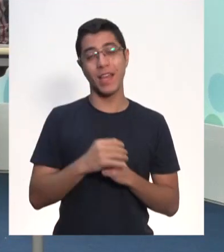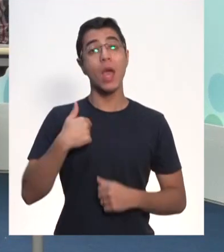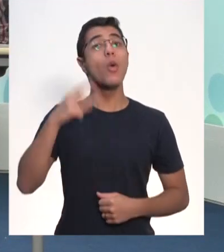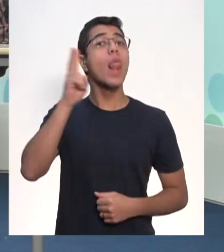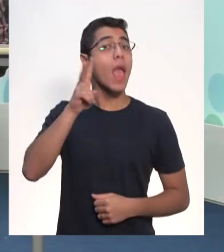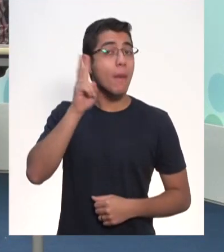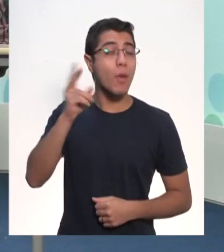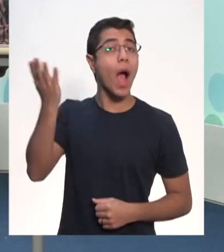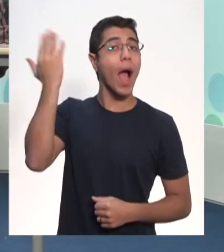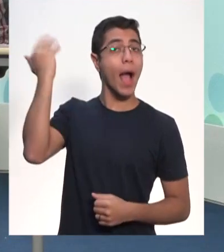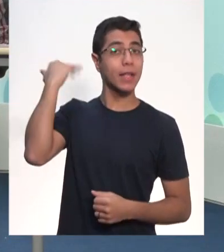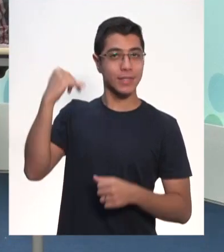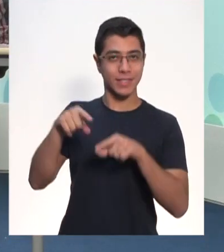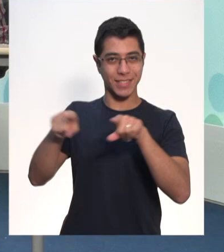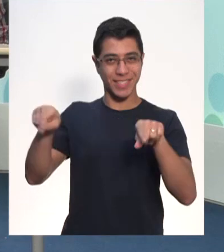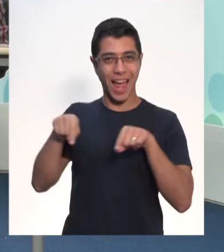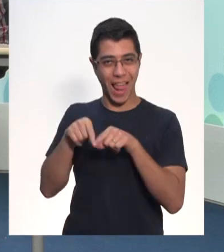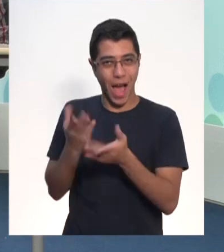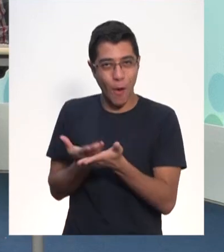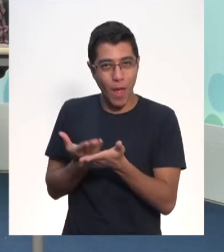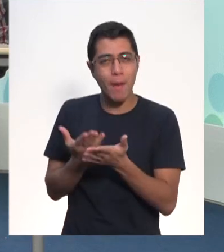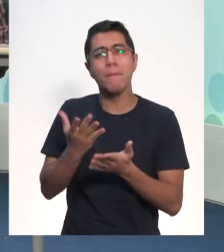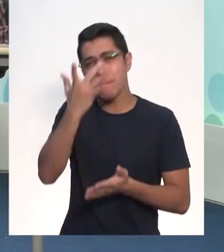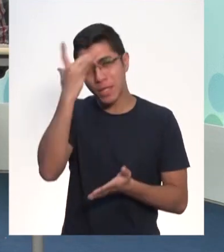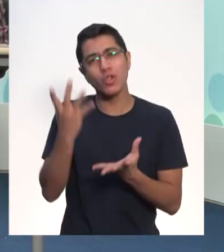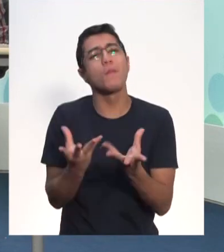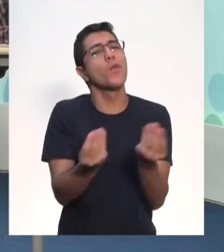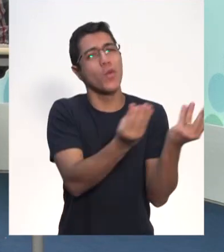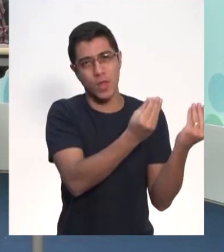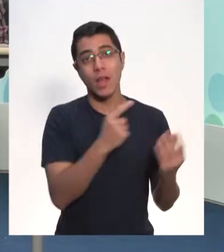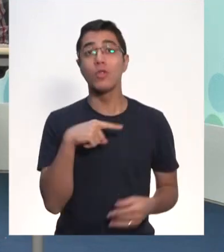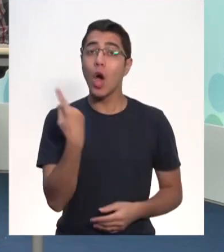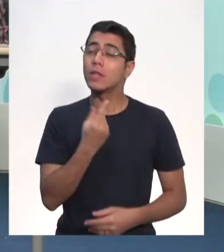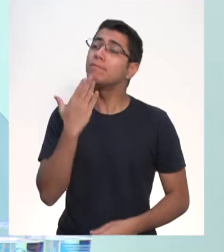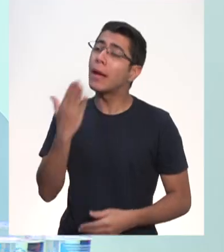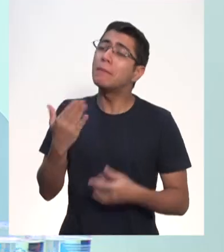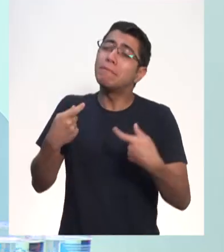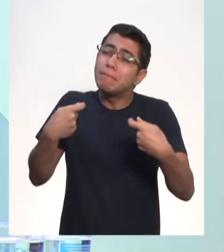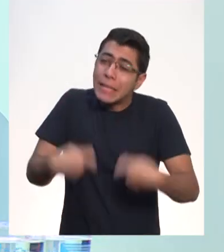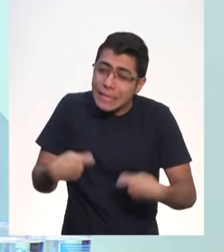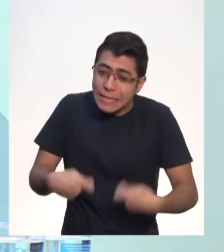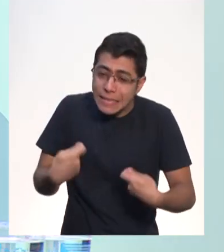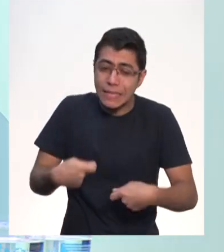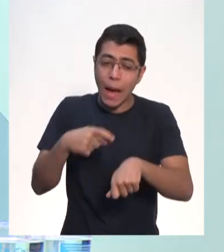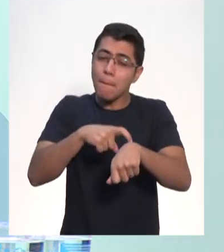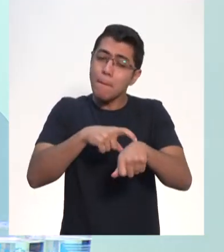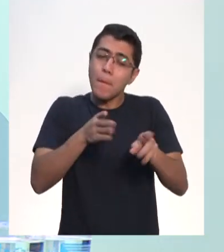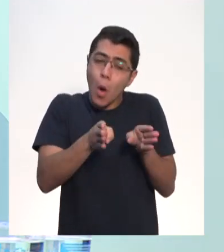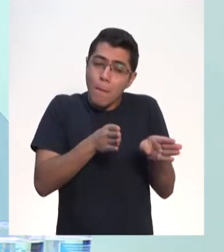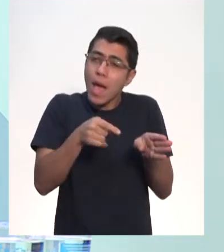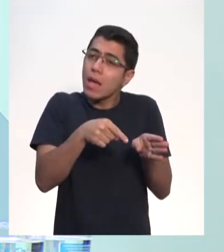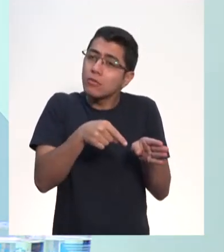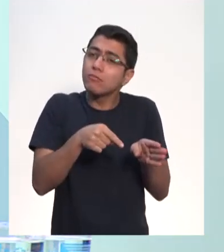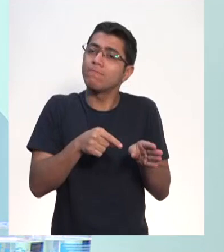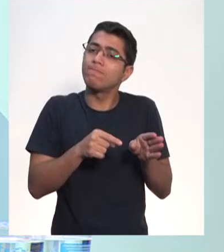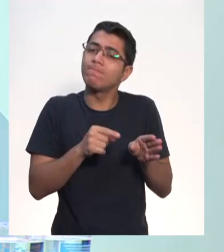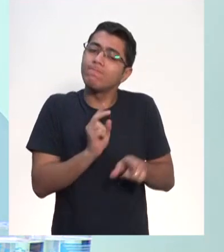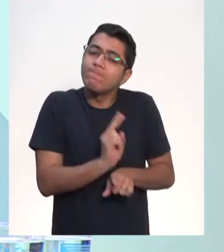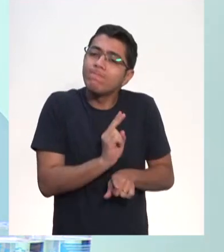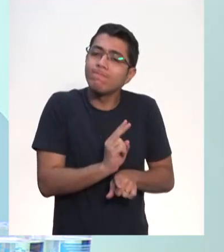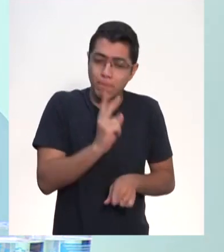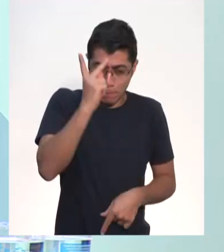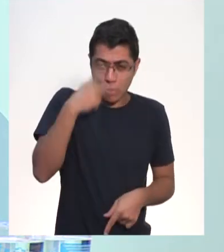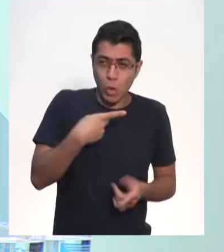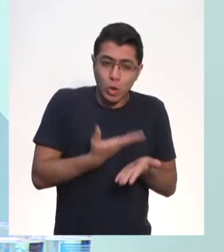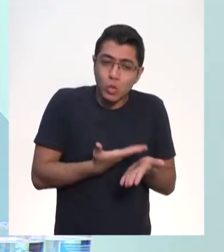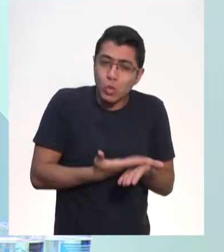nós reivindicávamos esse momento para estudo, né, para o nosso aprimoramento profissional. E esse